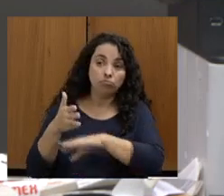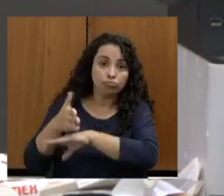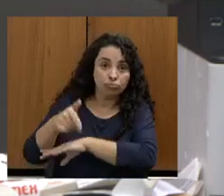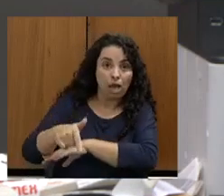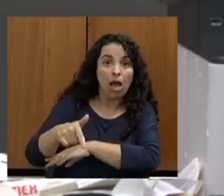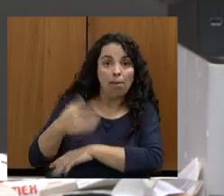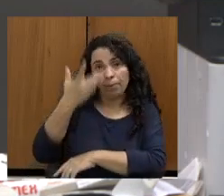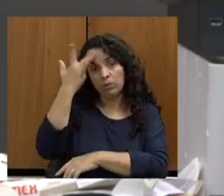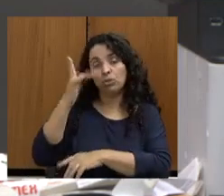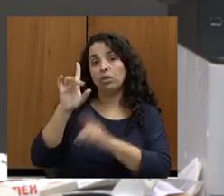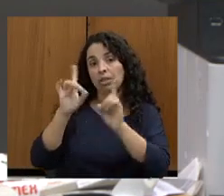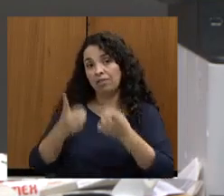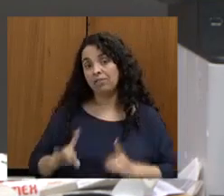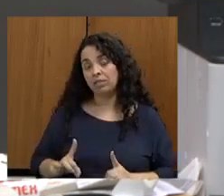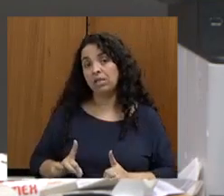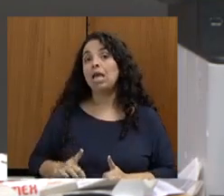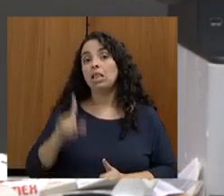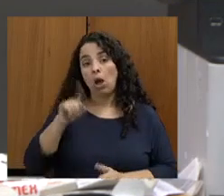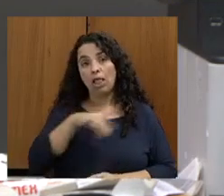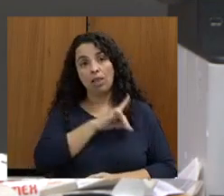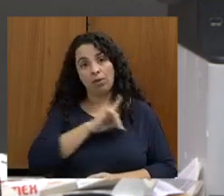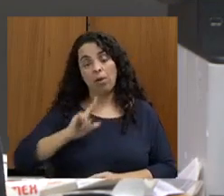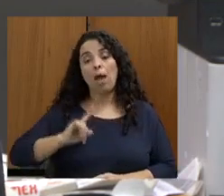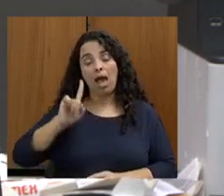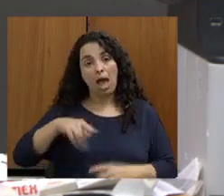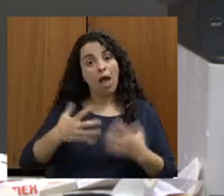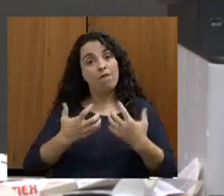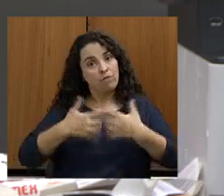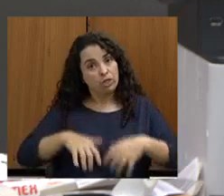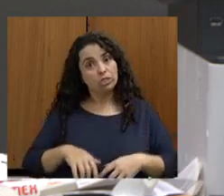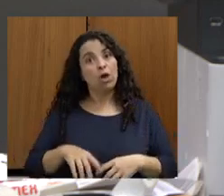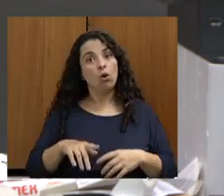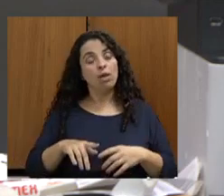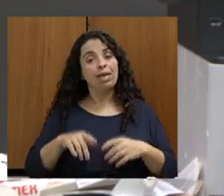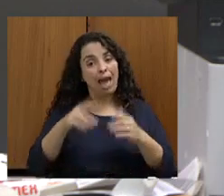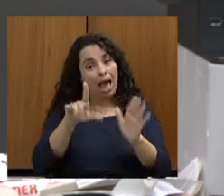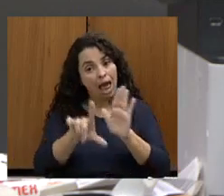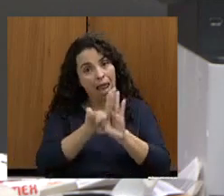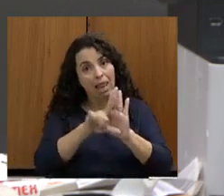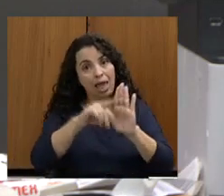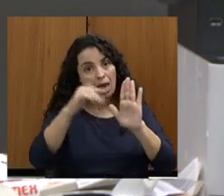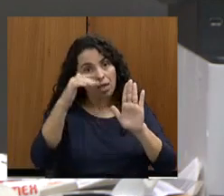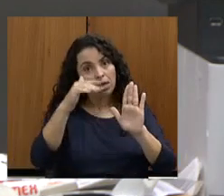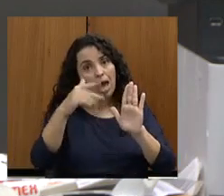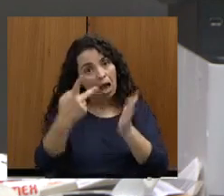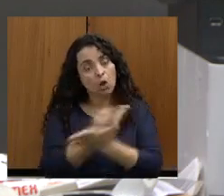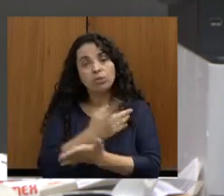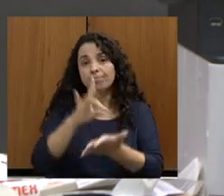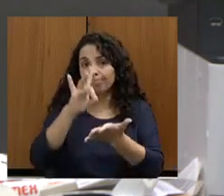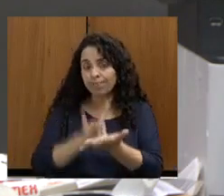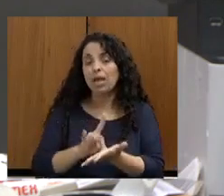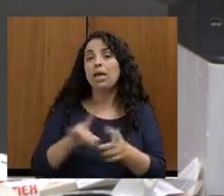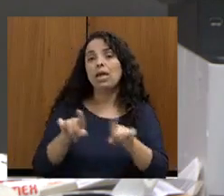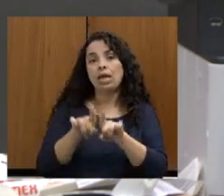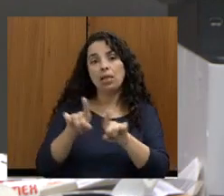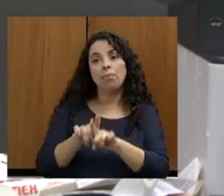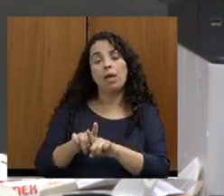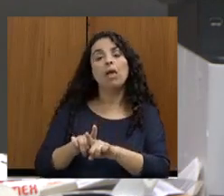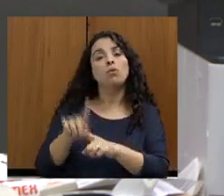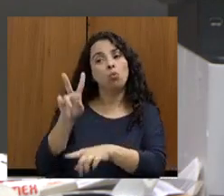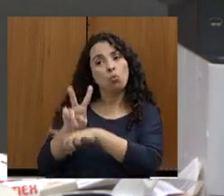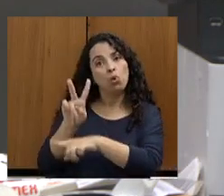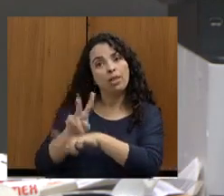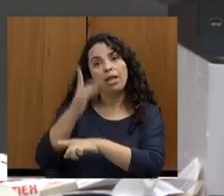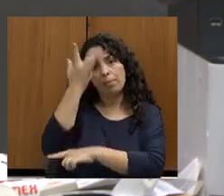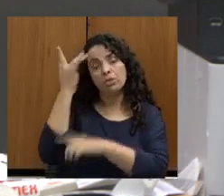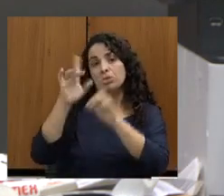Defensoria Pública zelar pelo cumprimento da lei e cumprimento dos direitos das pessoas com deficiência. Então, eu também não vou